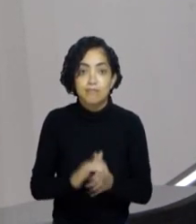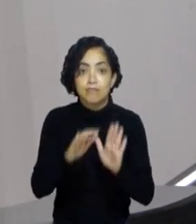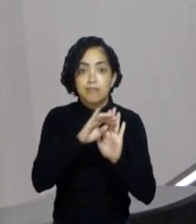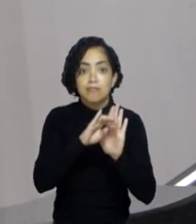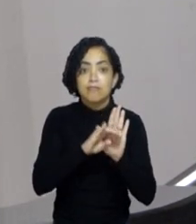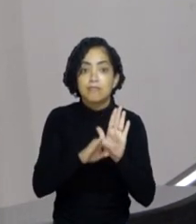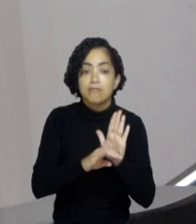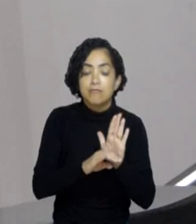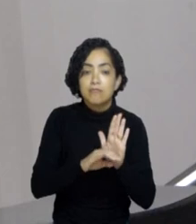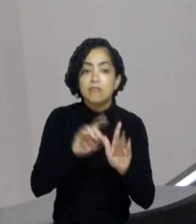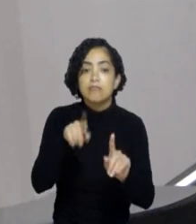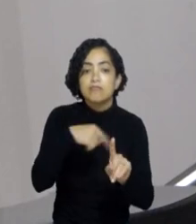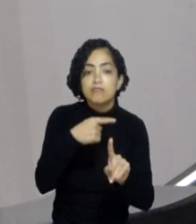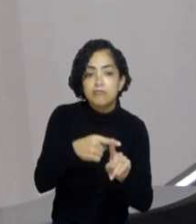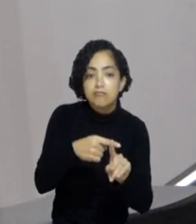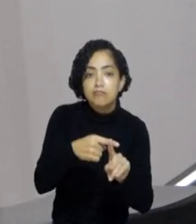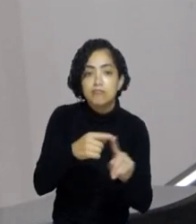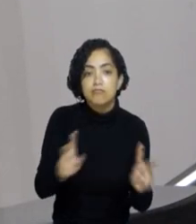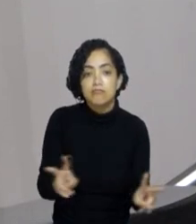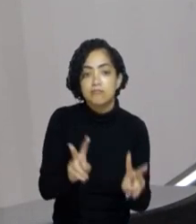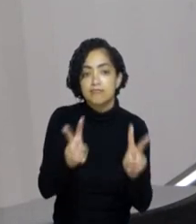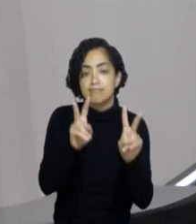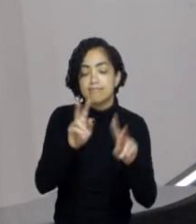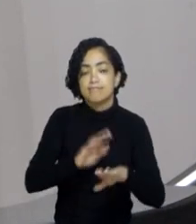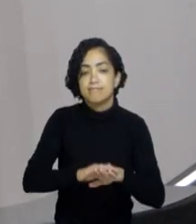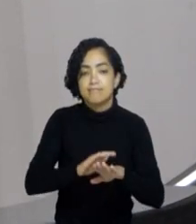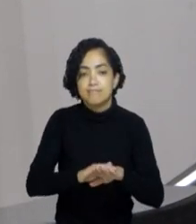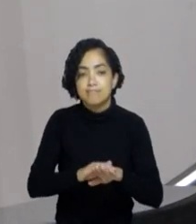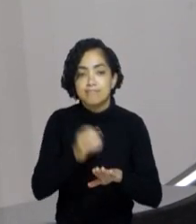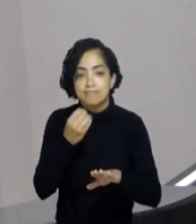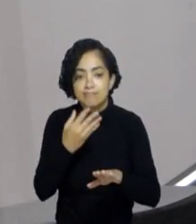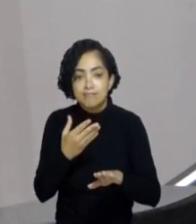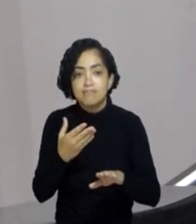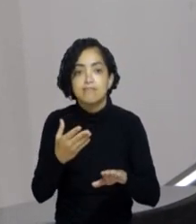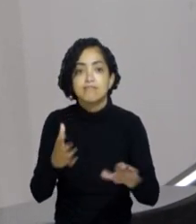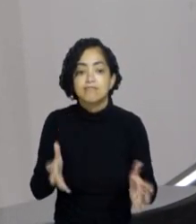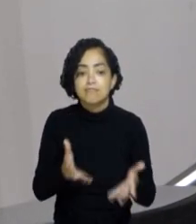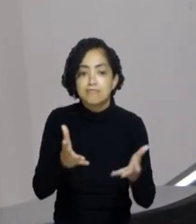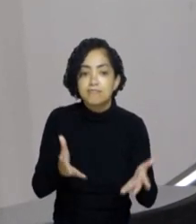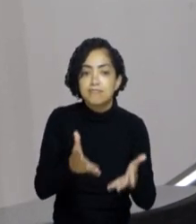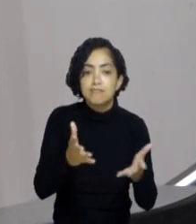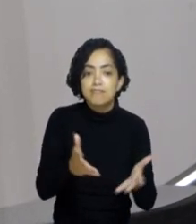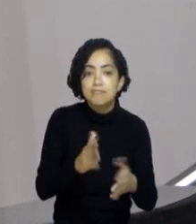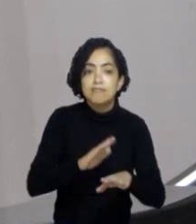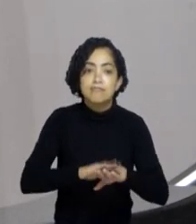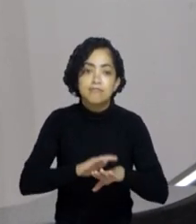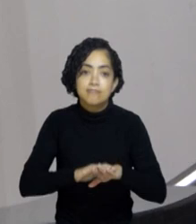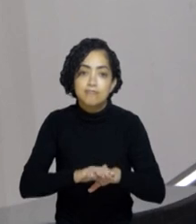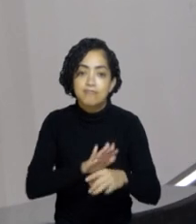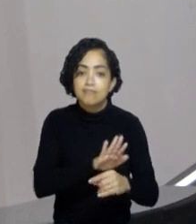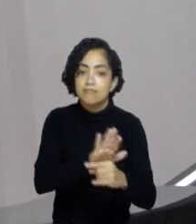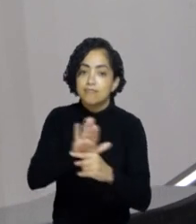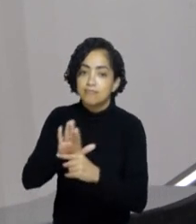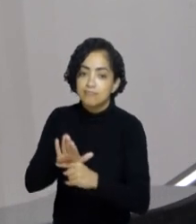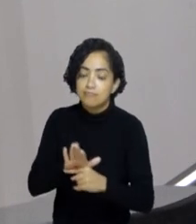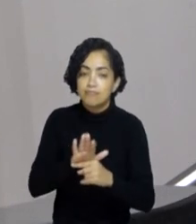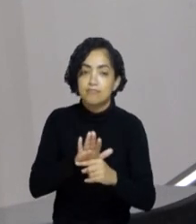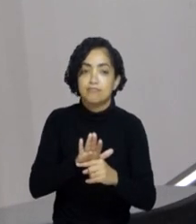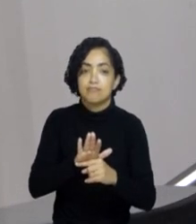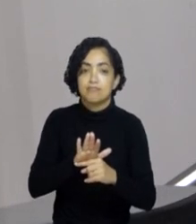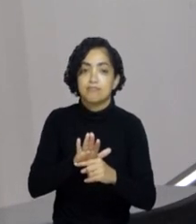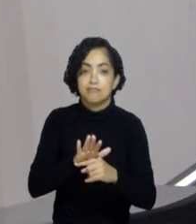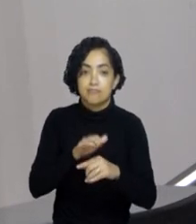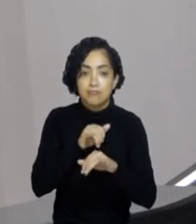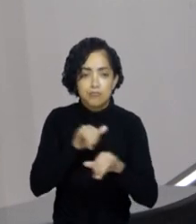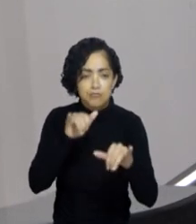positiva, valorizando as boas iniciativas, os bons exemplos, as ações em benefício da sociedade. A mídia tem